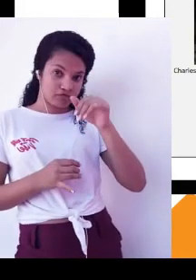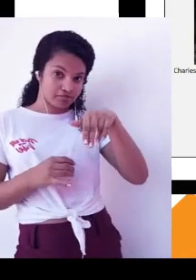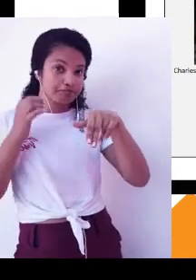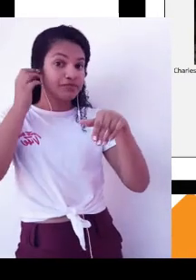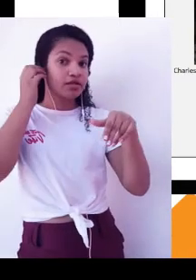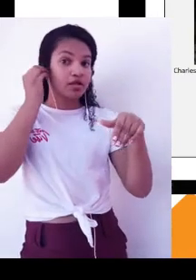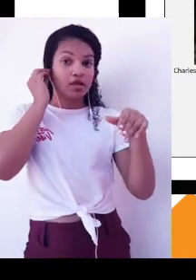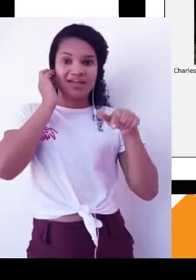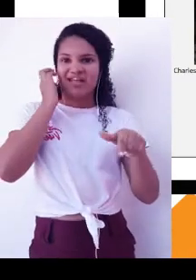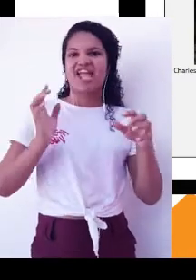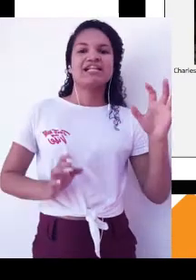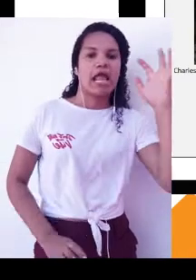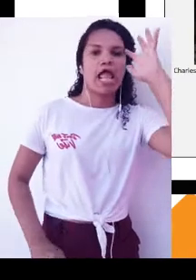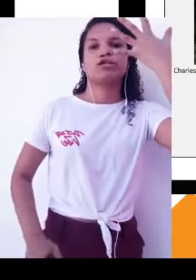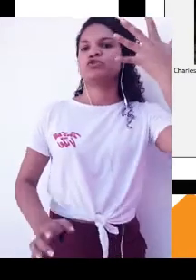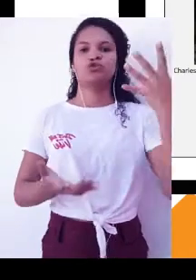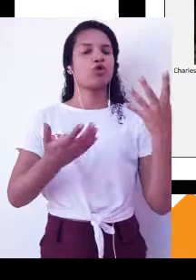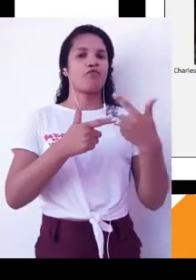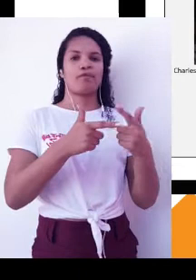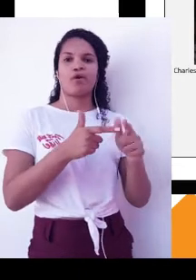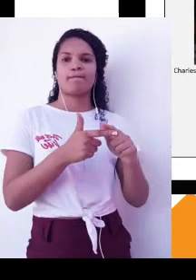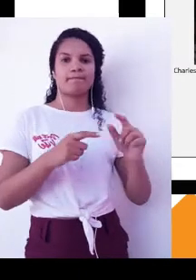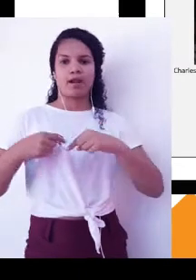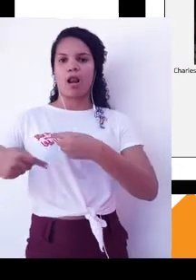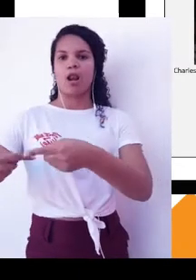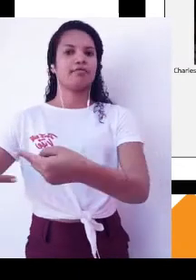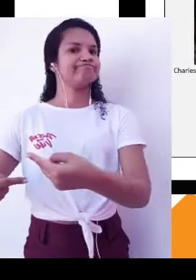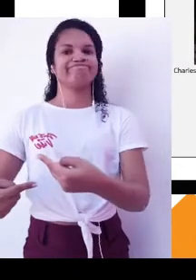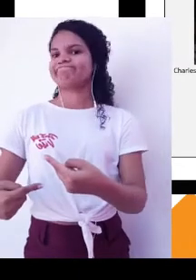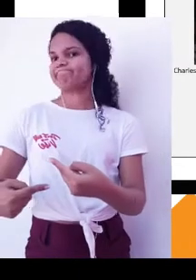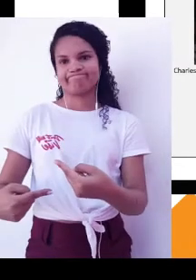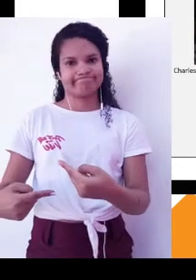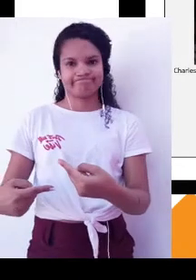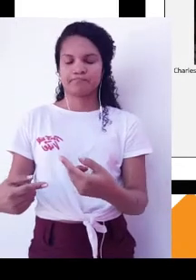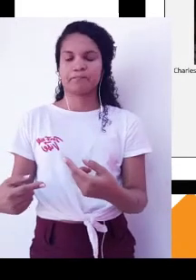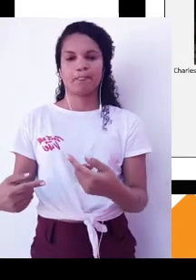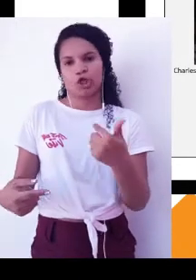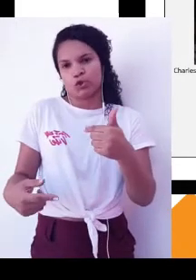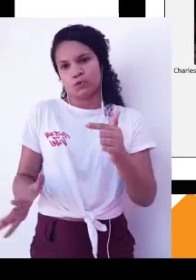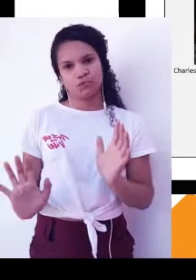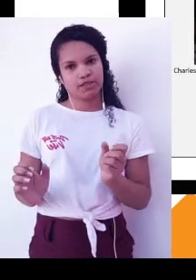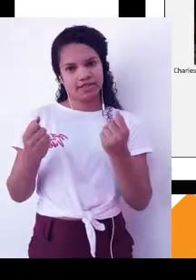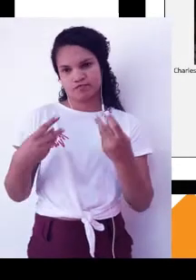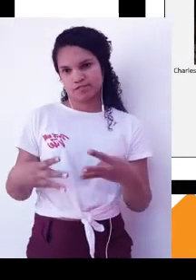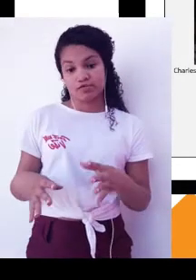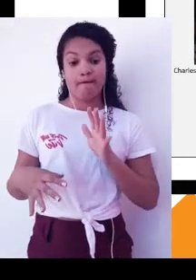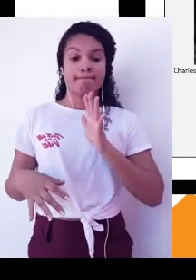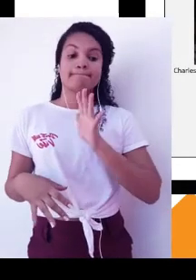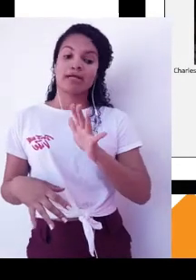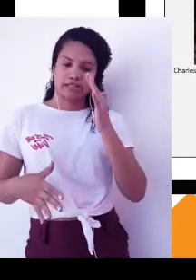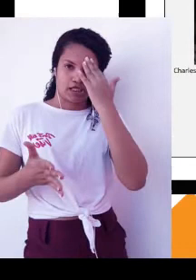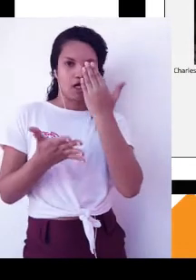não chega a resolver o problema da hereditariedade. O Darwin ele acreditava na